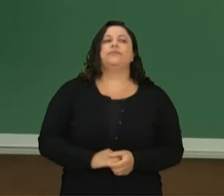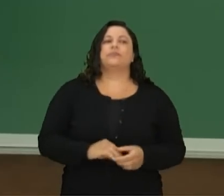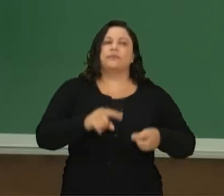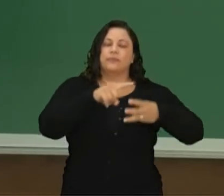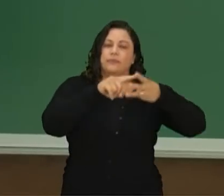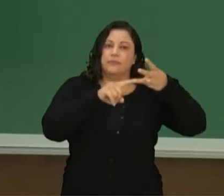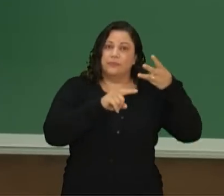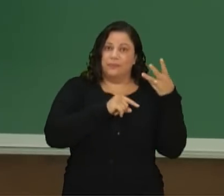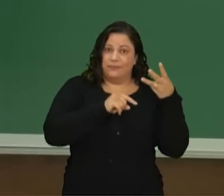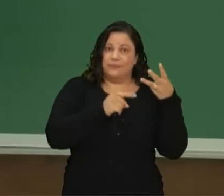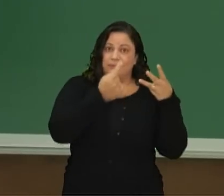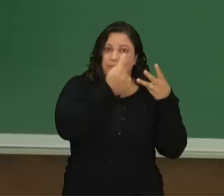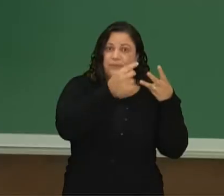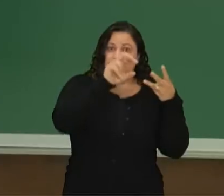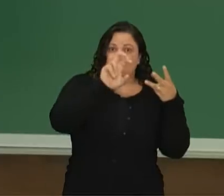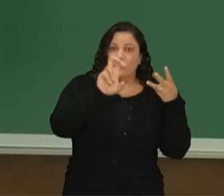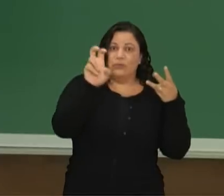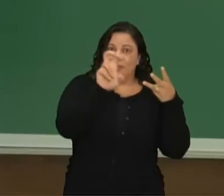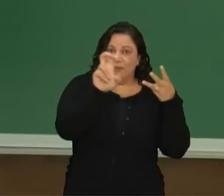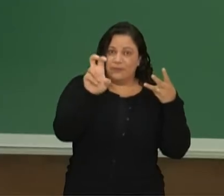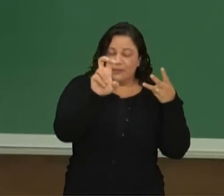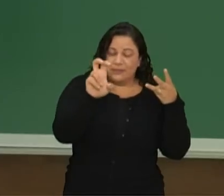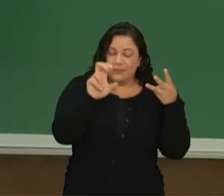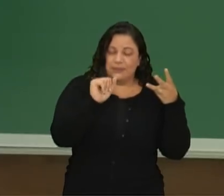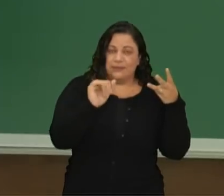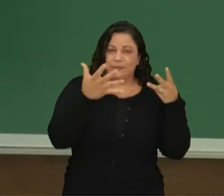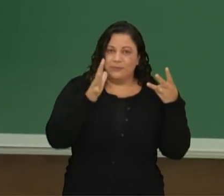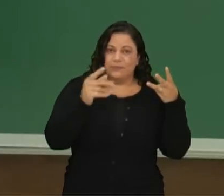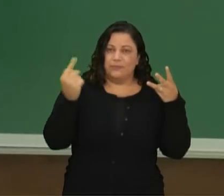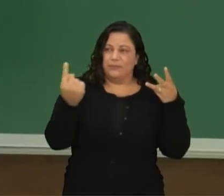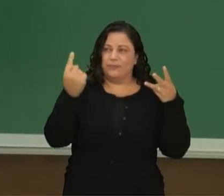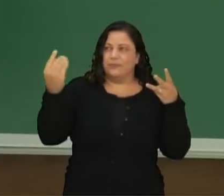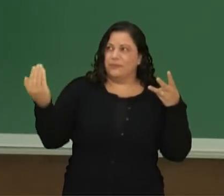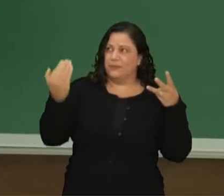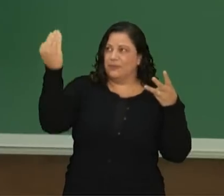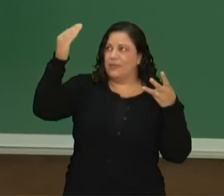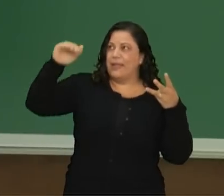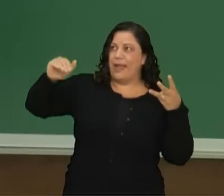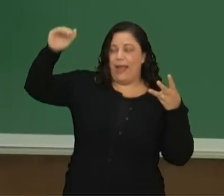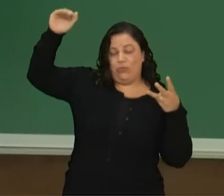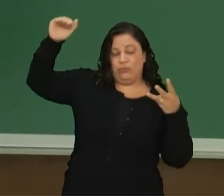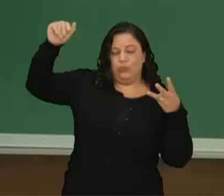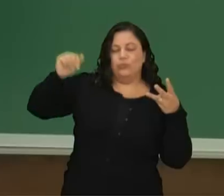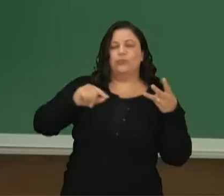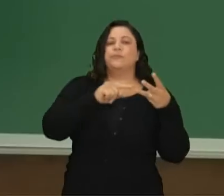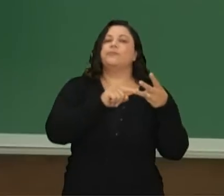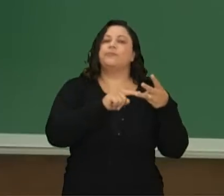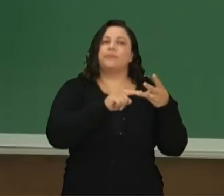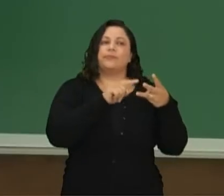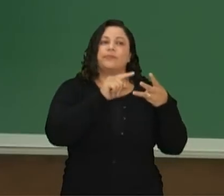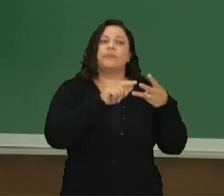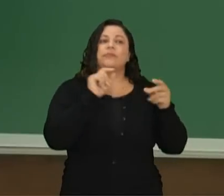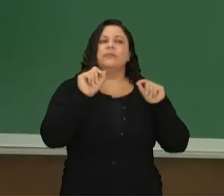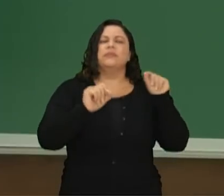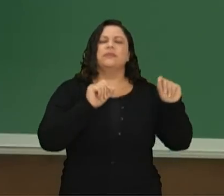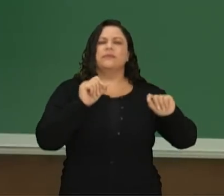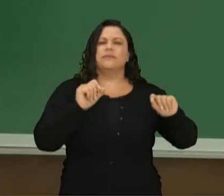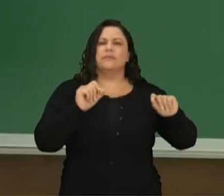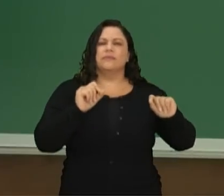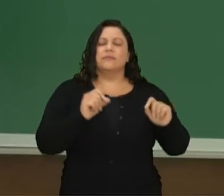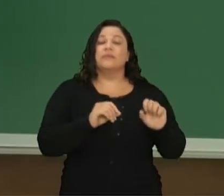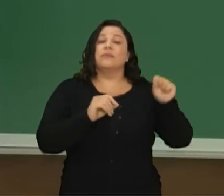médio aqui, 1,55, né, de altura. Nós temos que 8 atletas têm